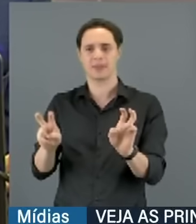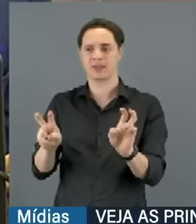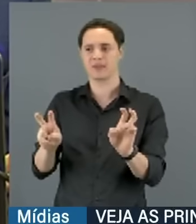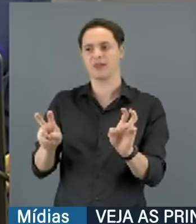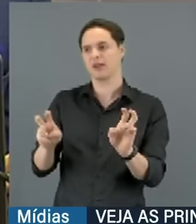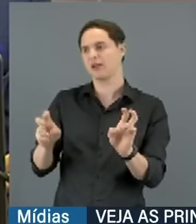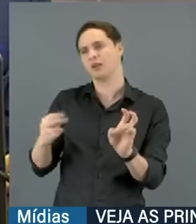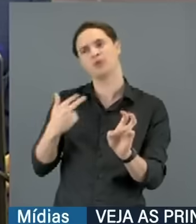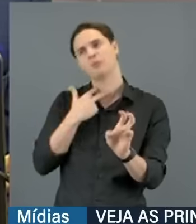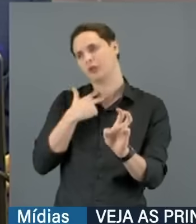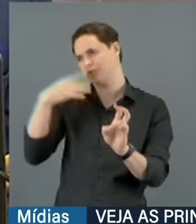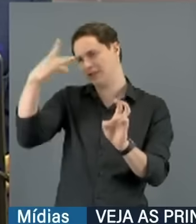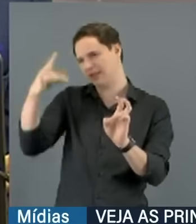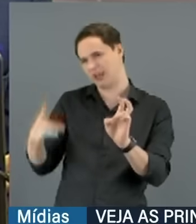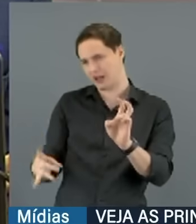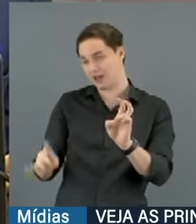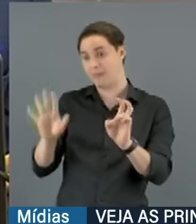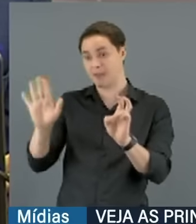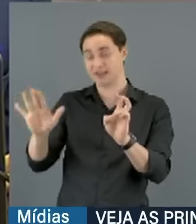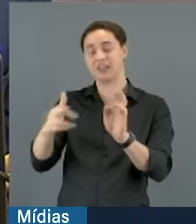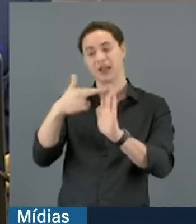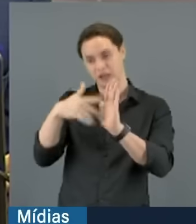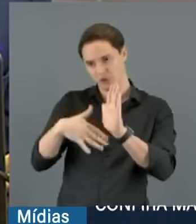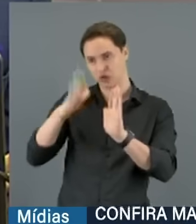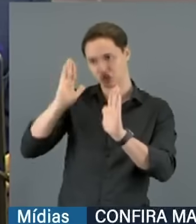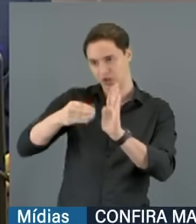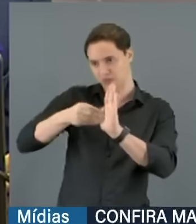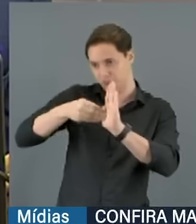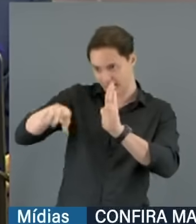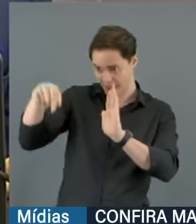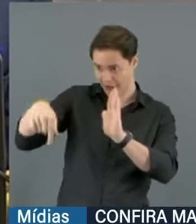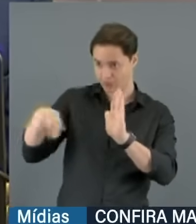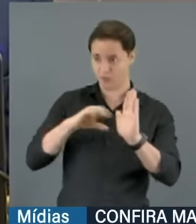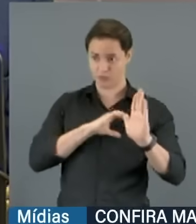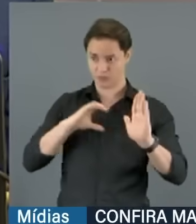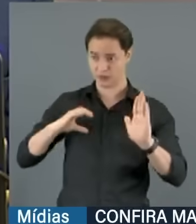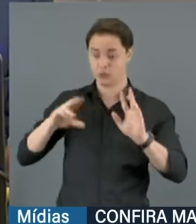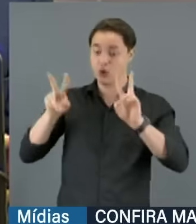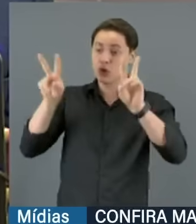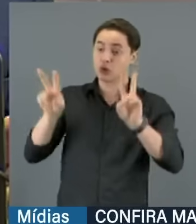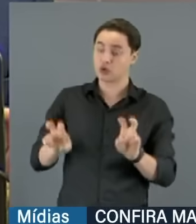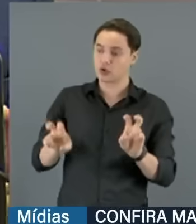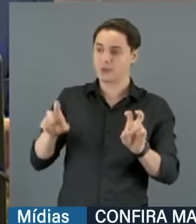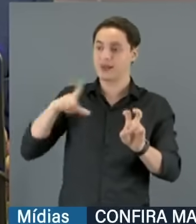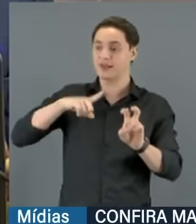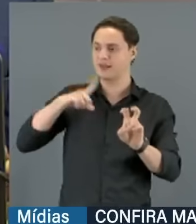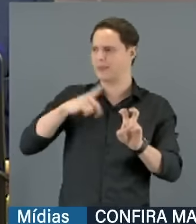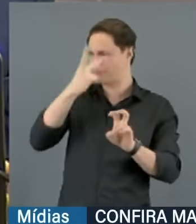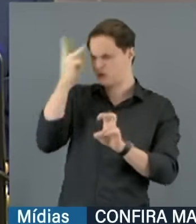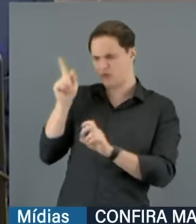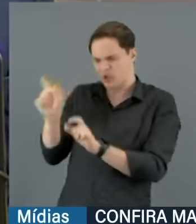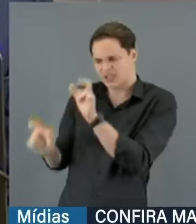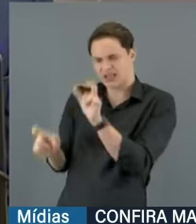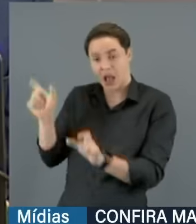entrar em detalhes aqui sobre ele, mas esse relatório foi encaminhado para a função, sobre a presença de atores